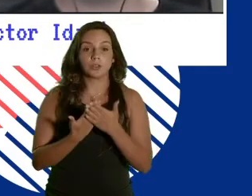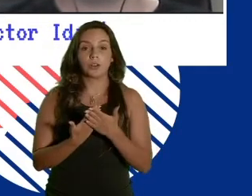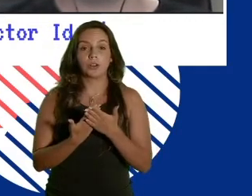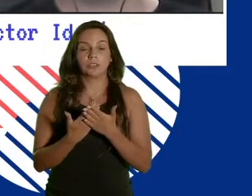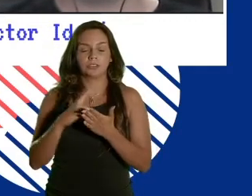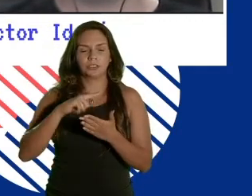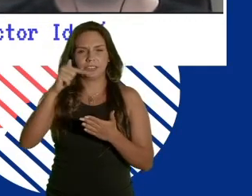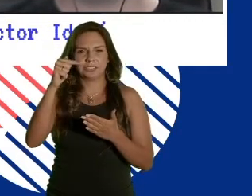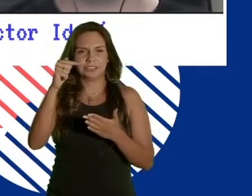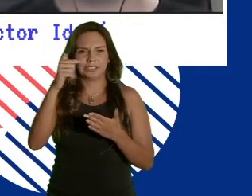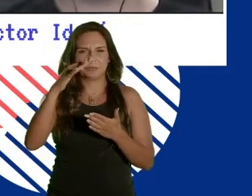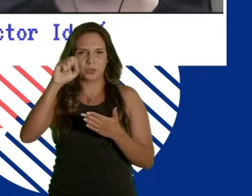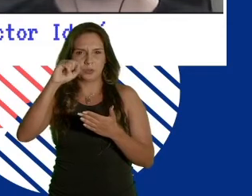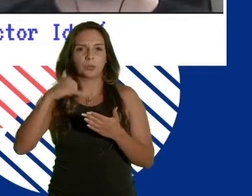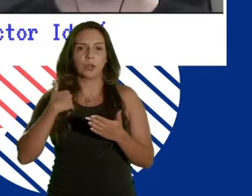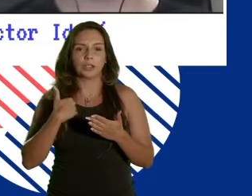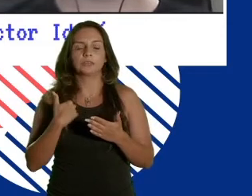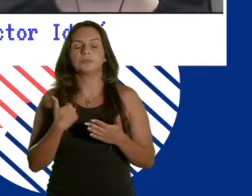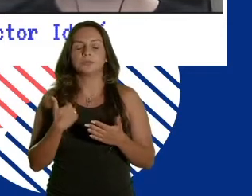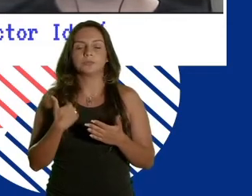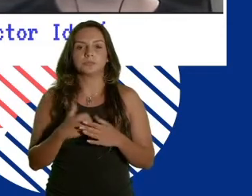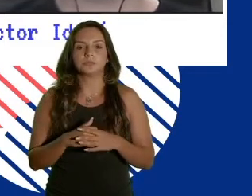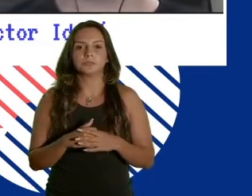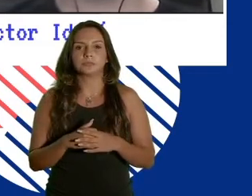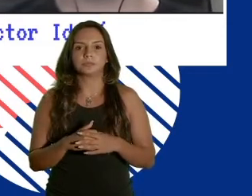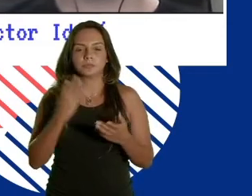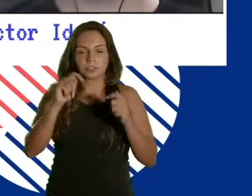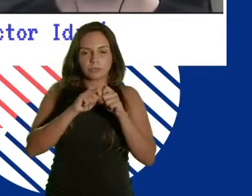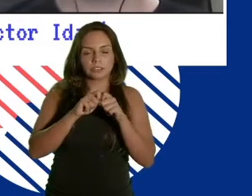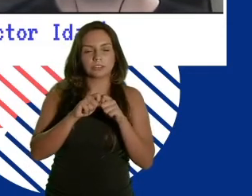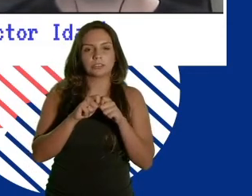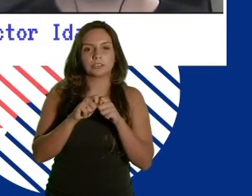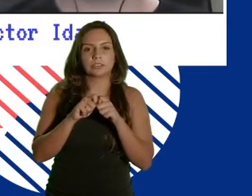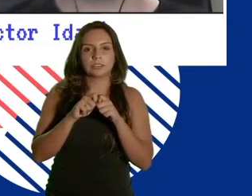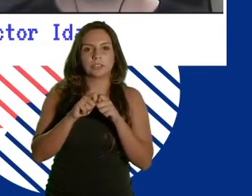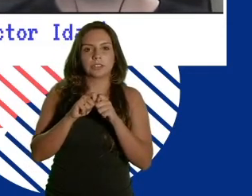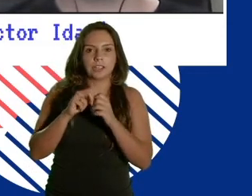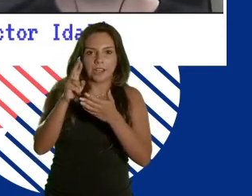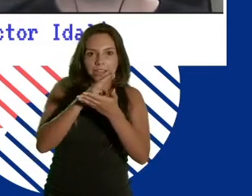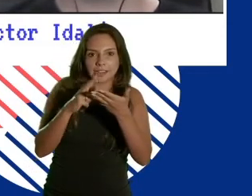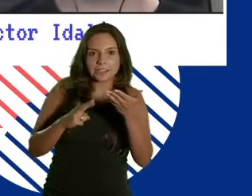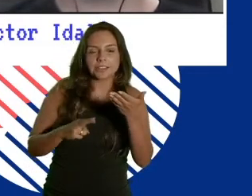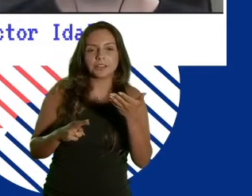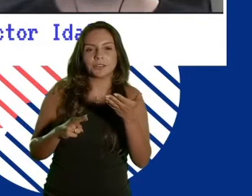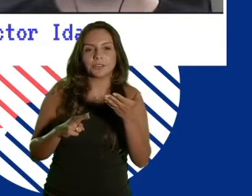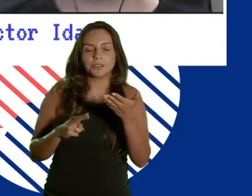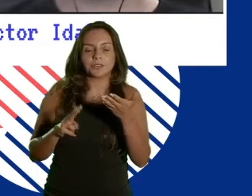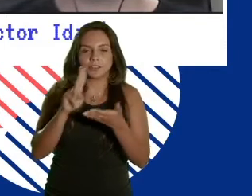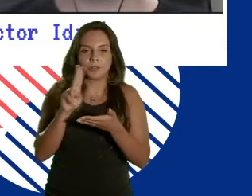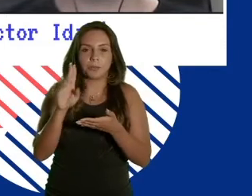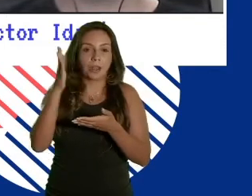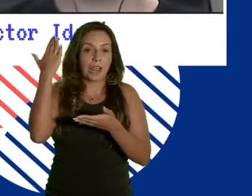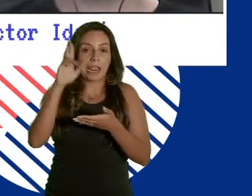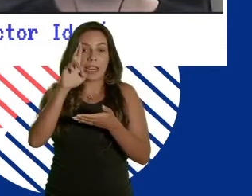tinha 7 para 8 anos, já fazíamos redação naquela época, que chamava